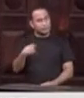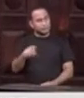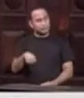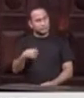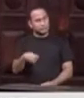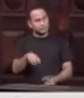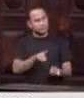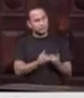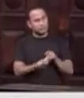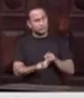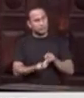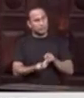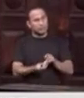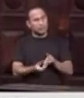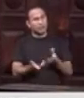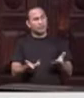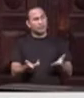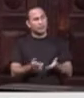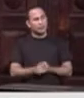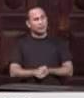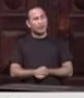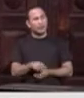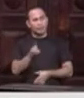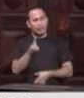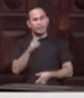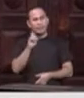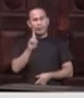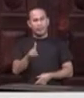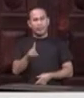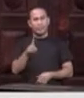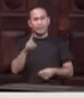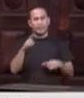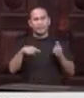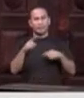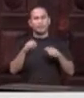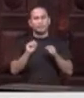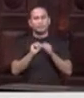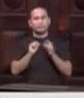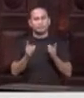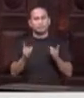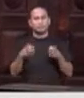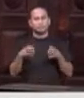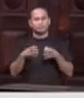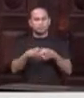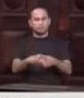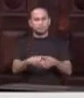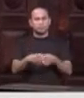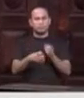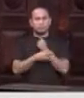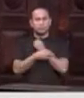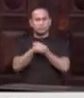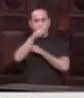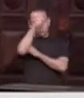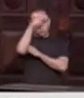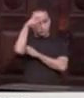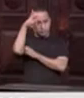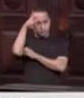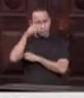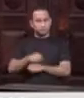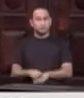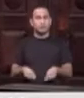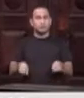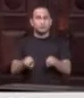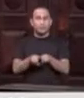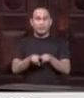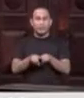ao contrário, e aí, esse é um debate que vai ser travado na Comissão de Segurança Pública, que tem a ver também,